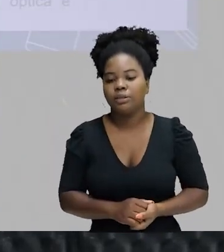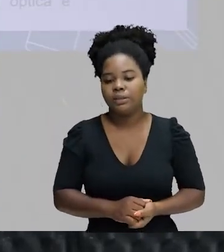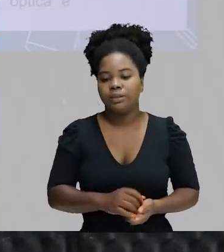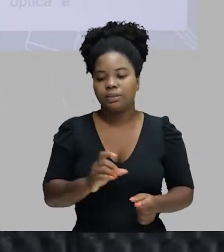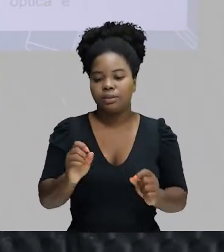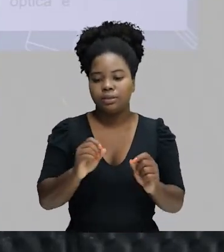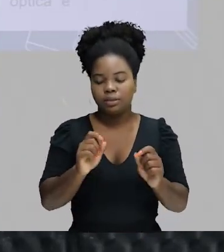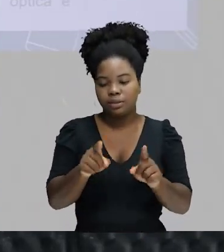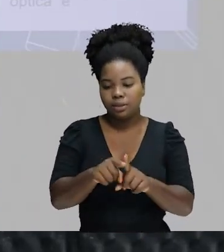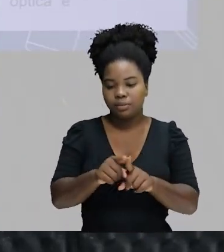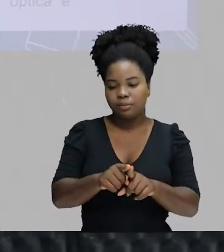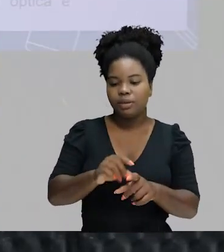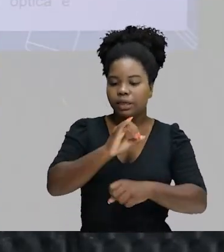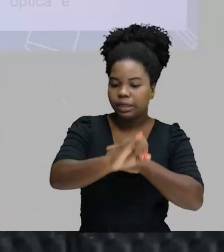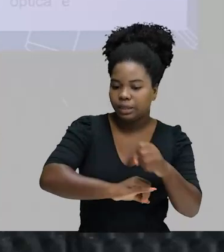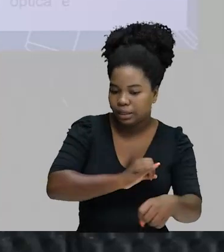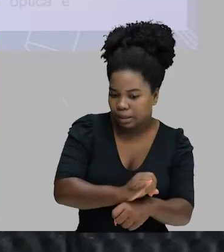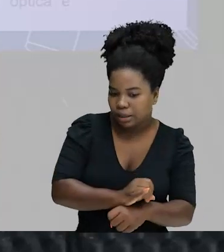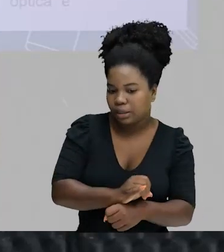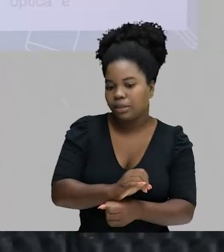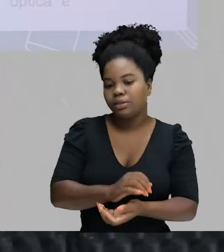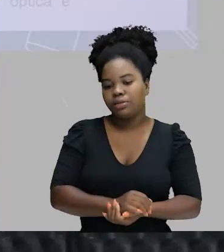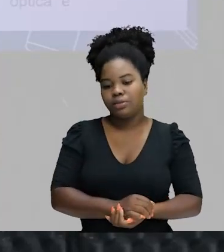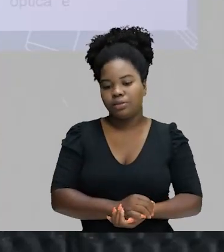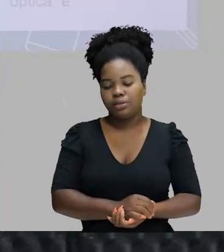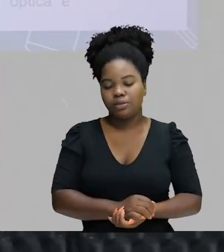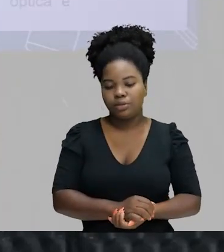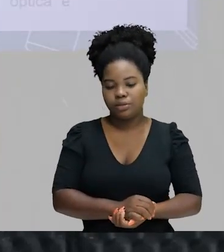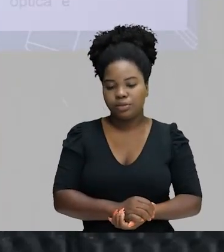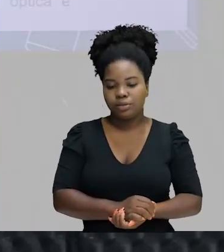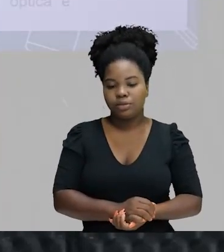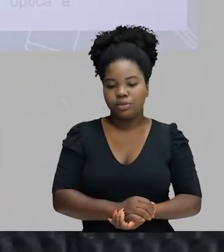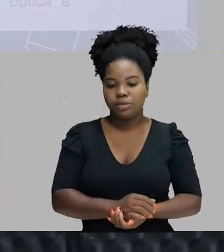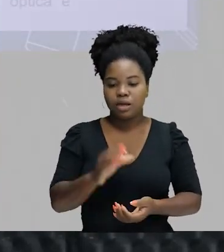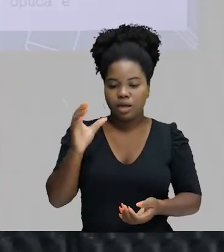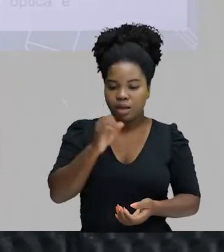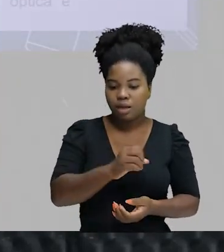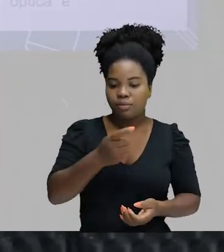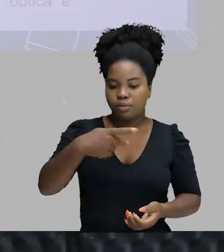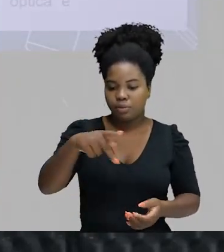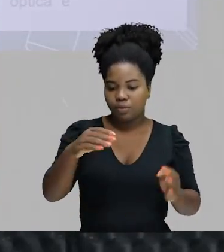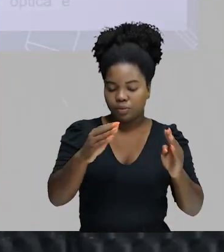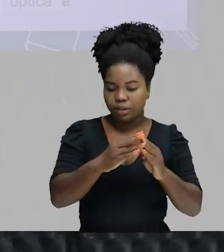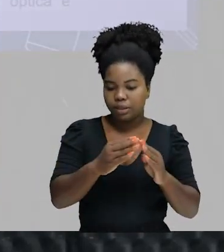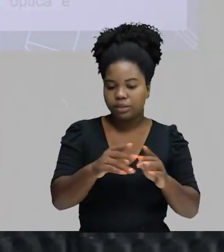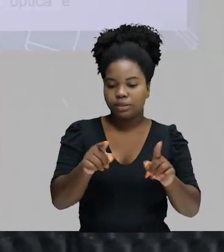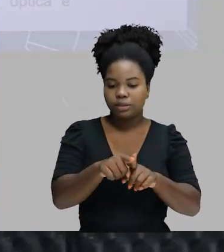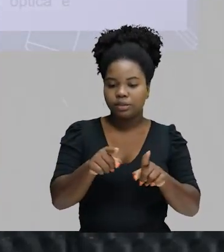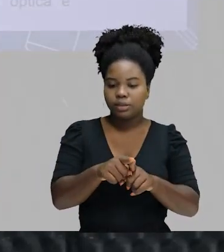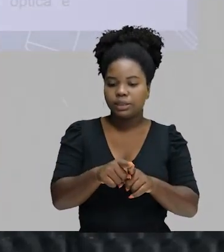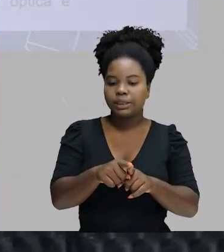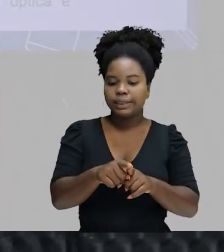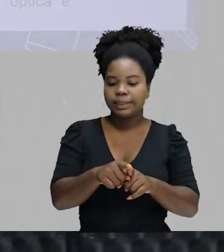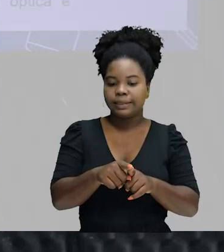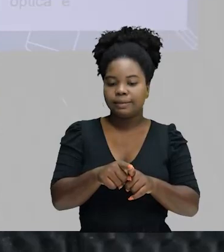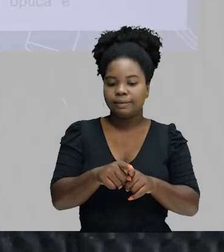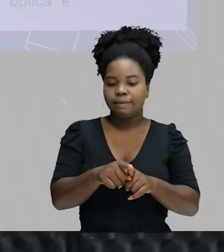internet rápida lá para sua casa, e aqueles materiais que vão imitar o vidro, né, que apresentam uma